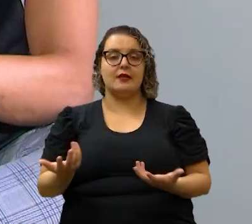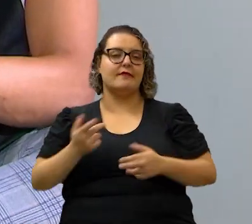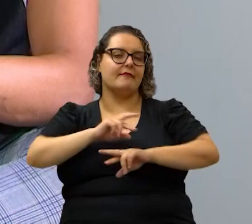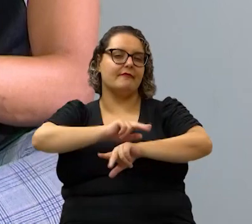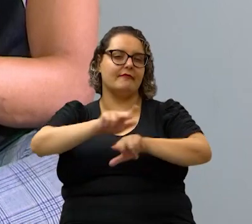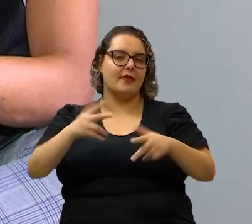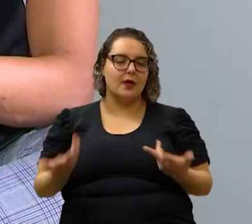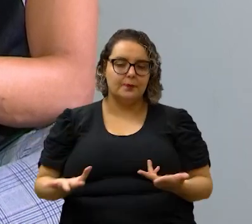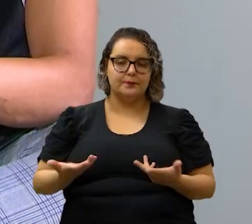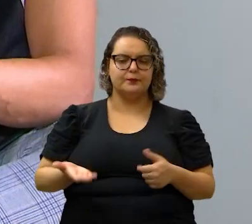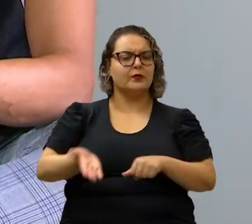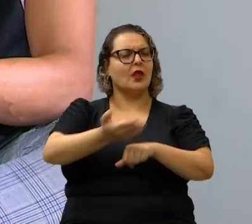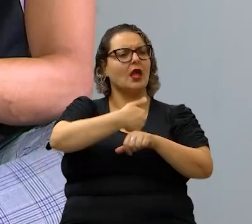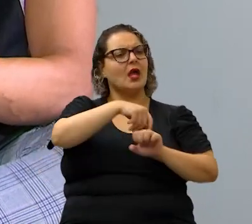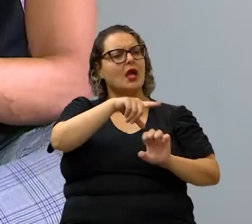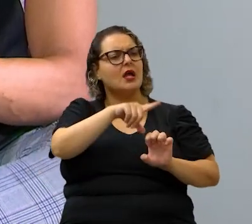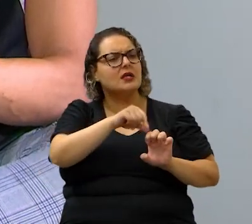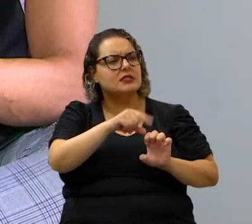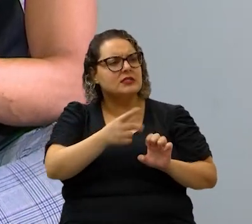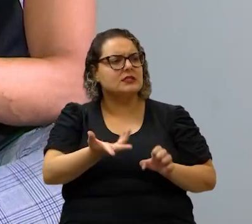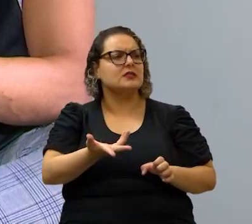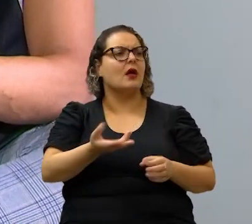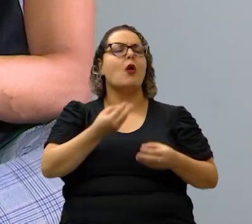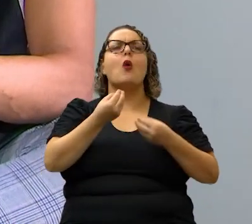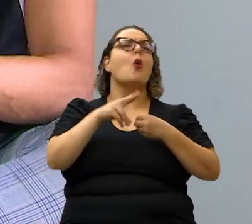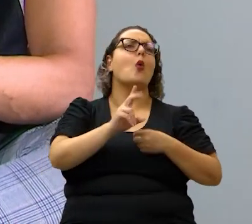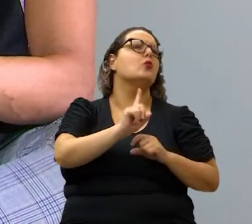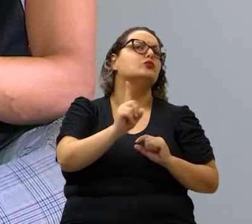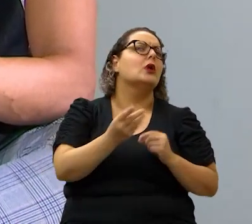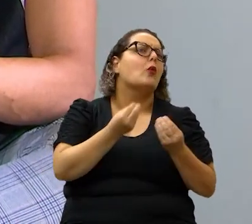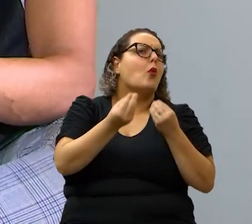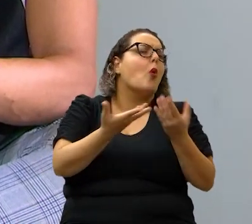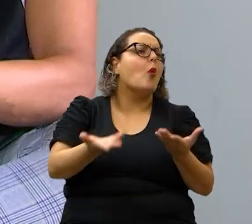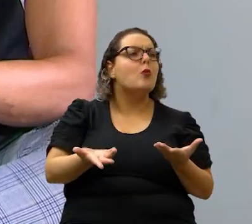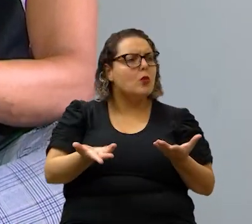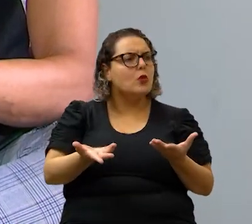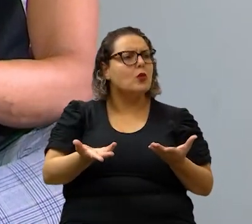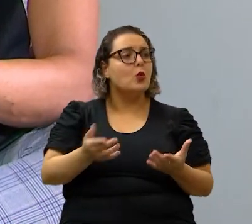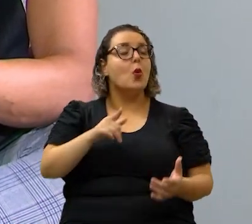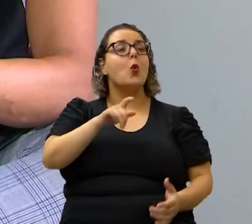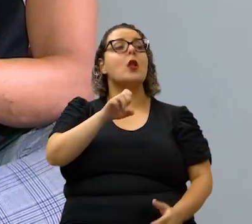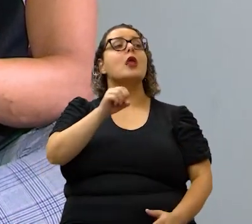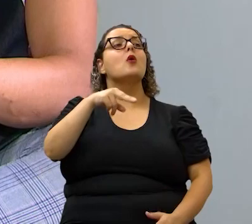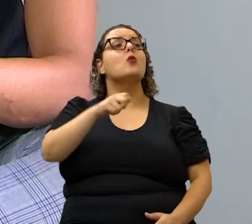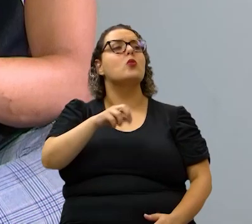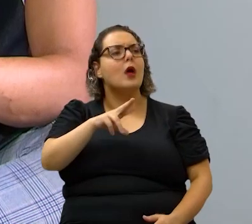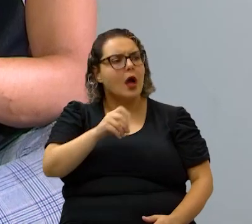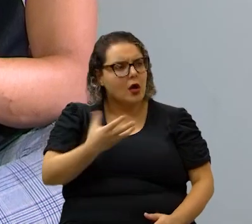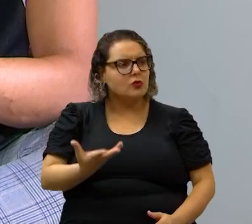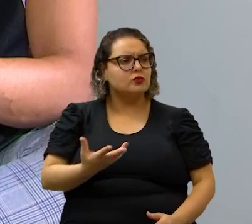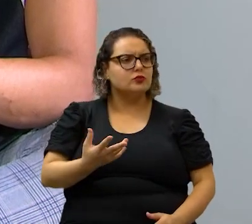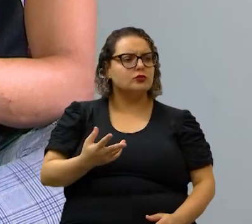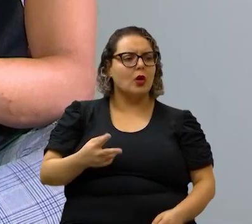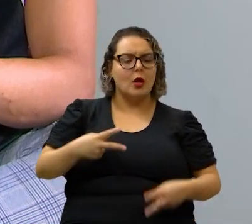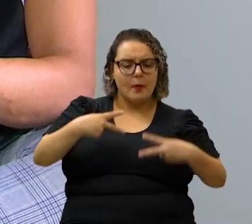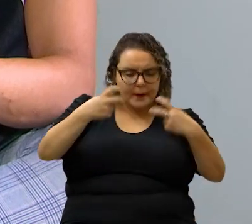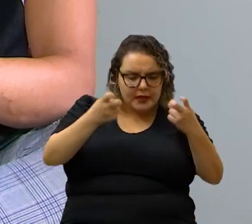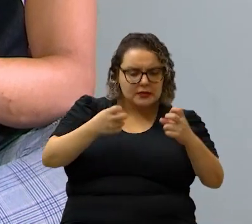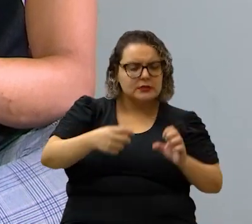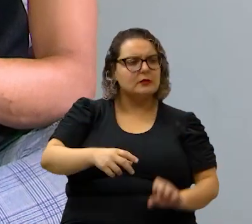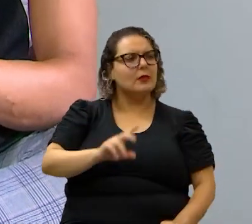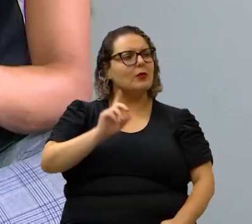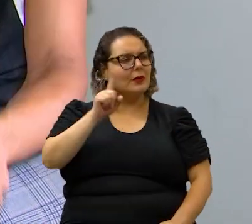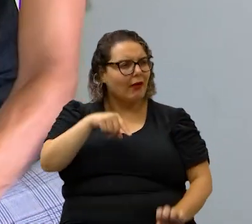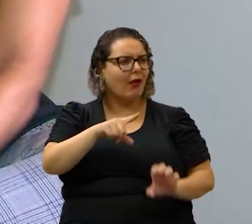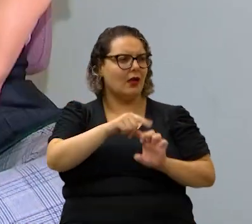Antes você já empreendia ou não? Me conta como o Leonardo se vê